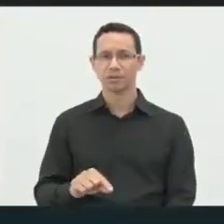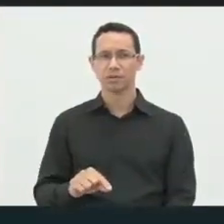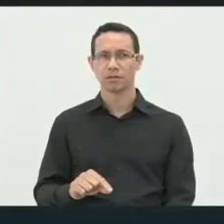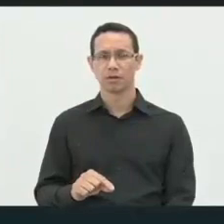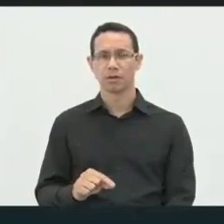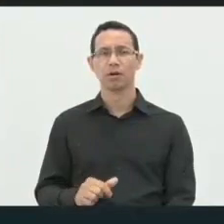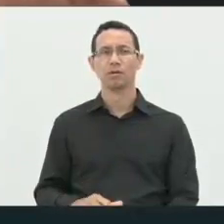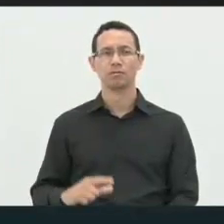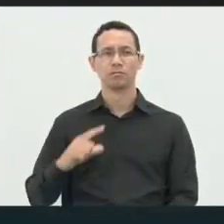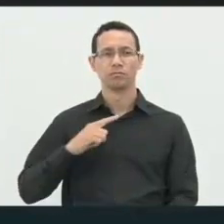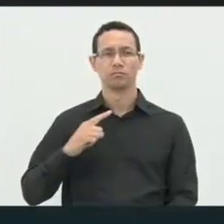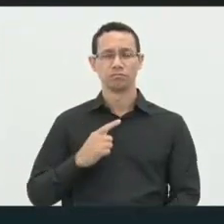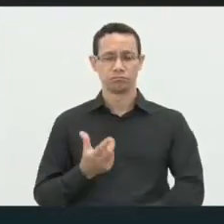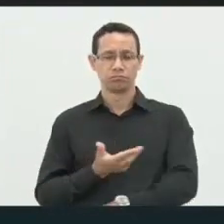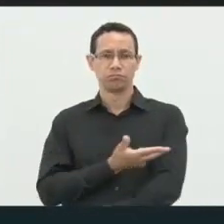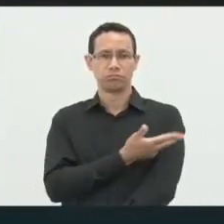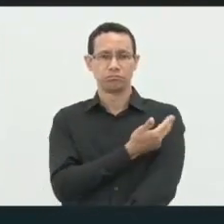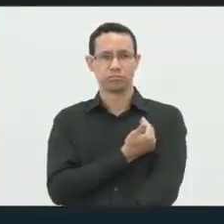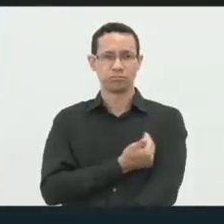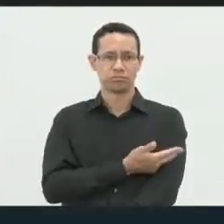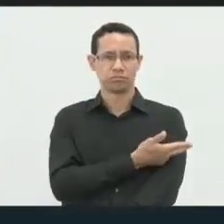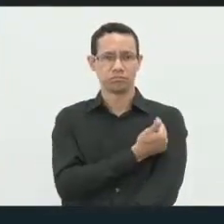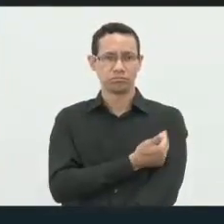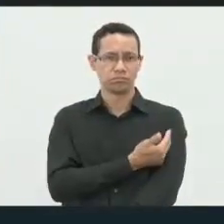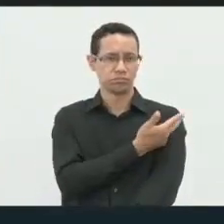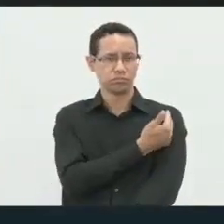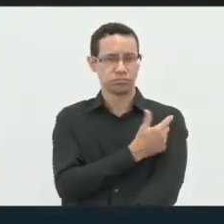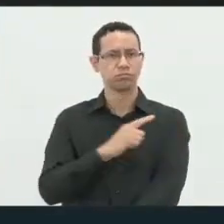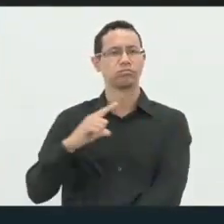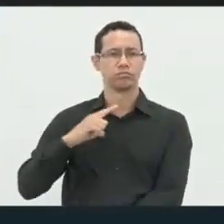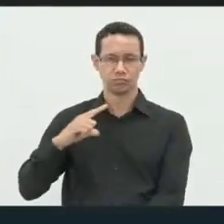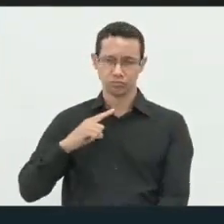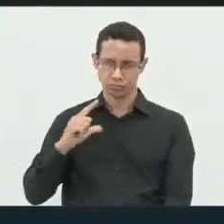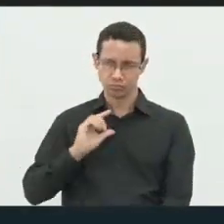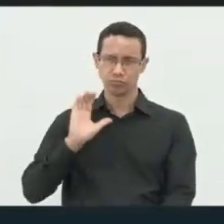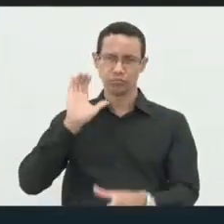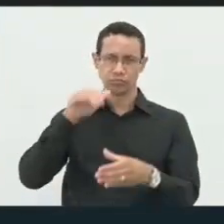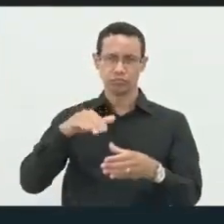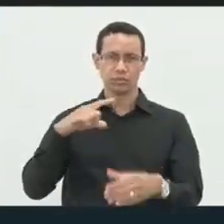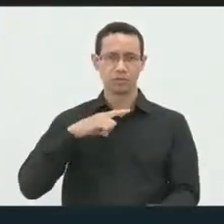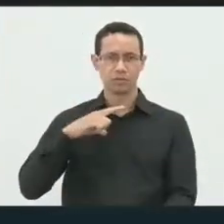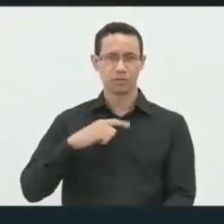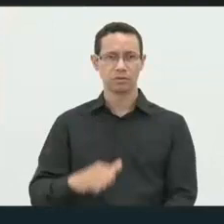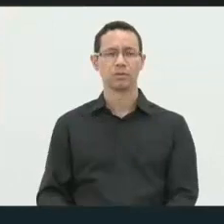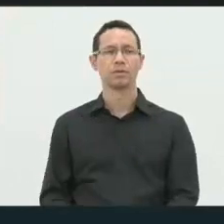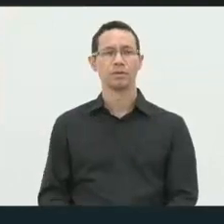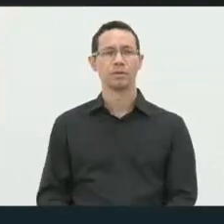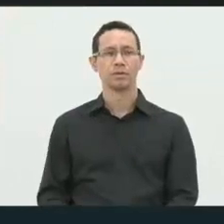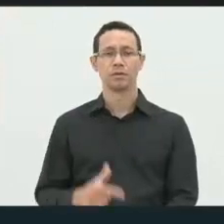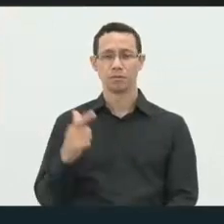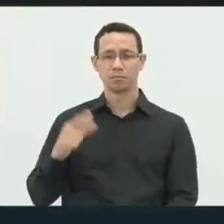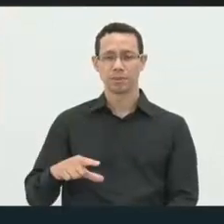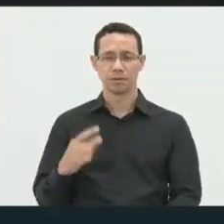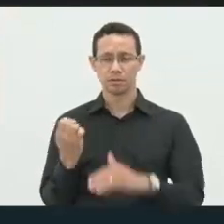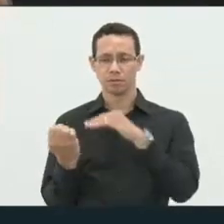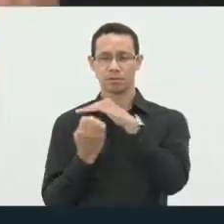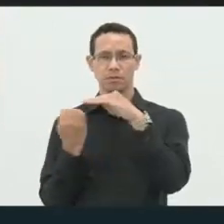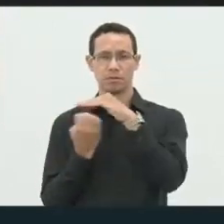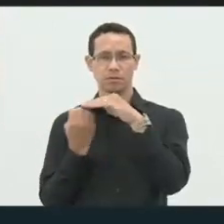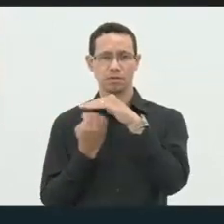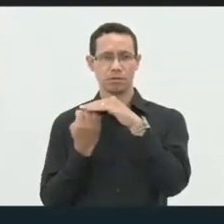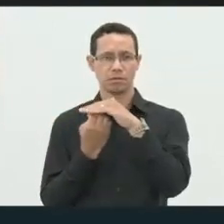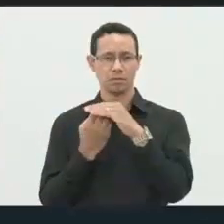de tatuagem lá na unidade de saúde tem duas empresas de empréstimo